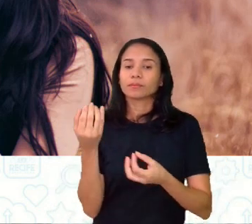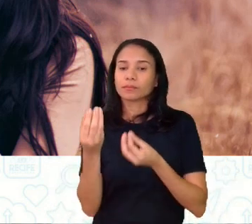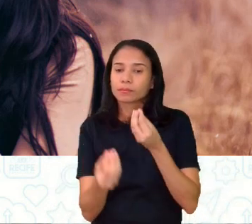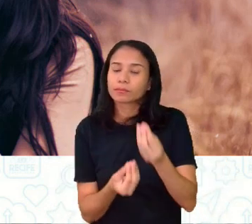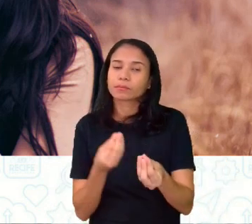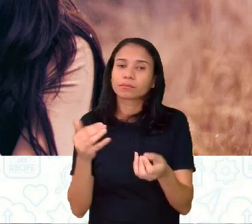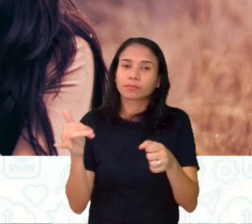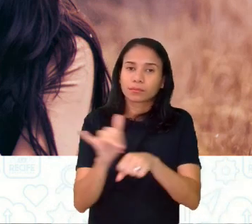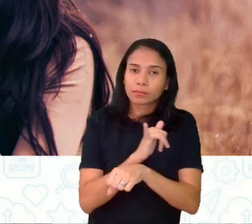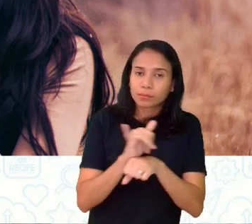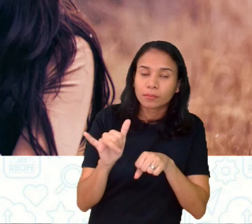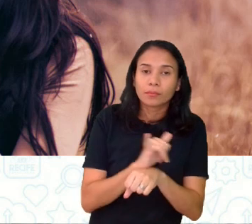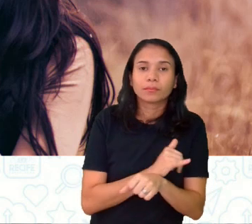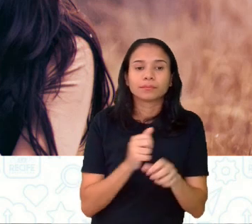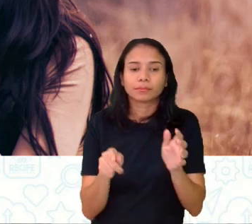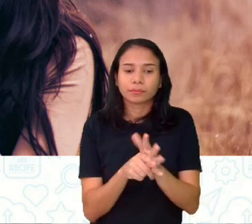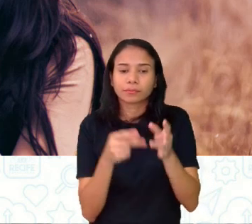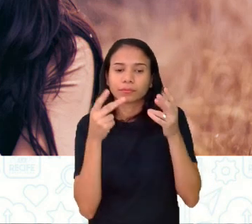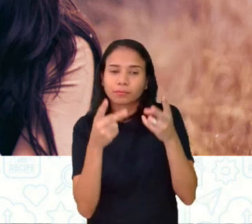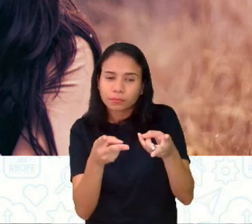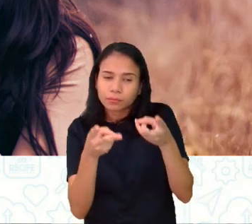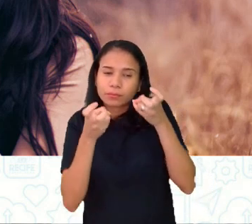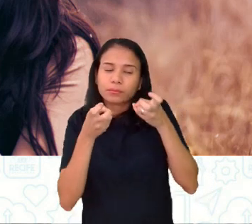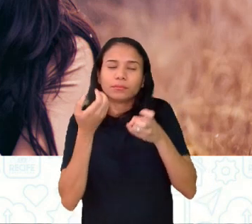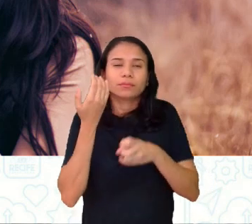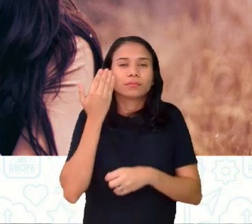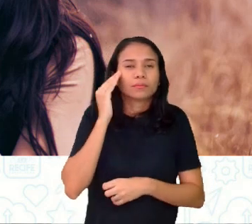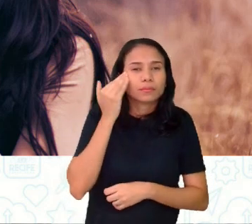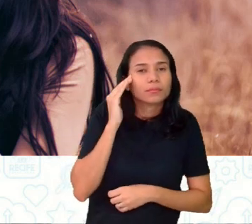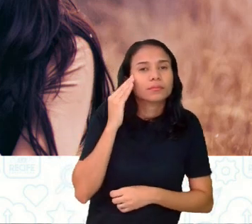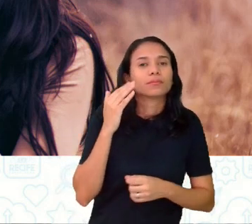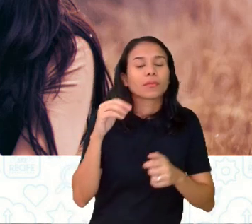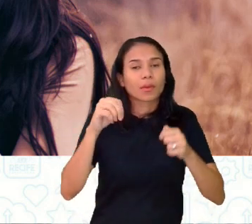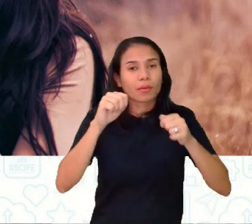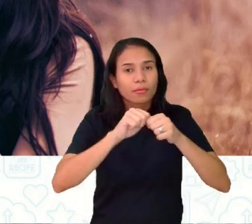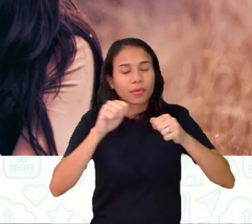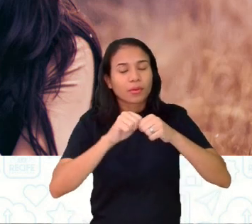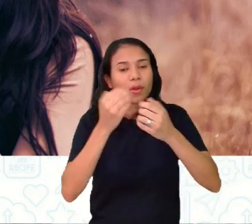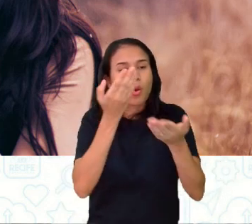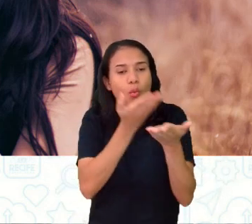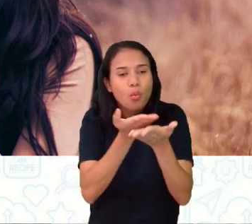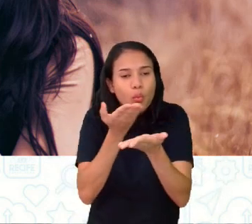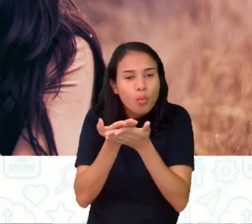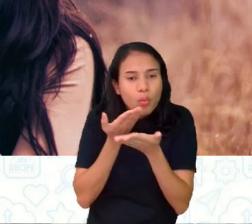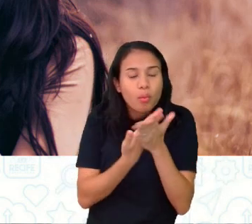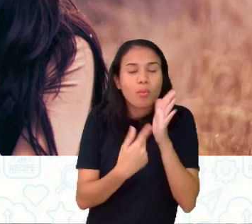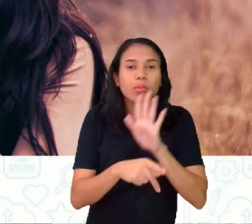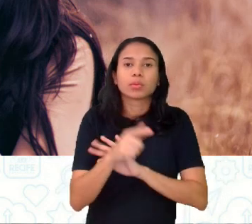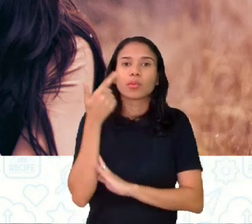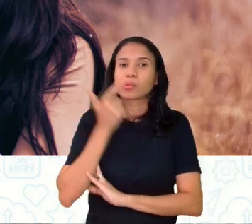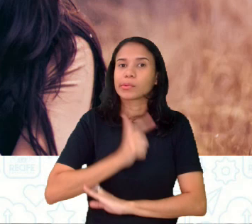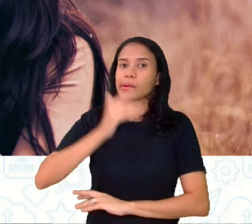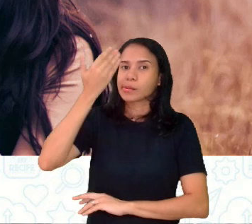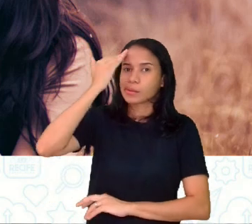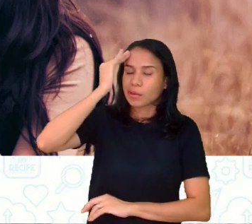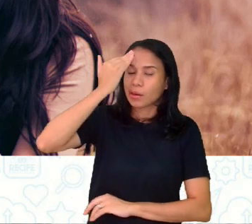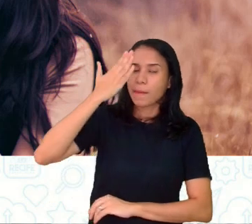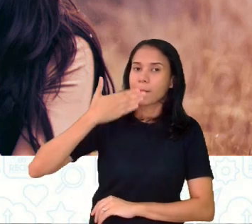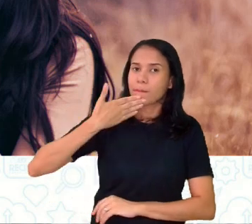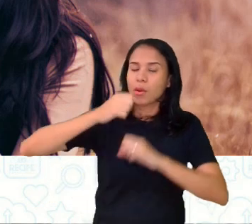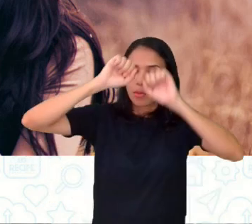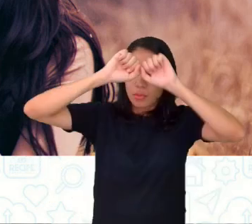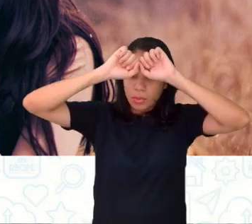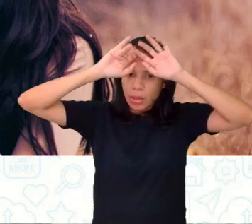dessas ferramentas, interpretar, né, fazer um estudo minucioso para entender e,